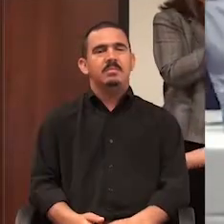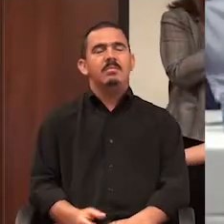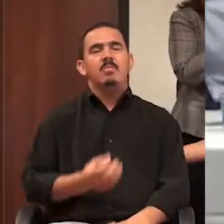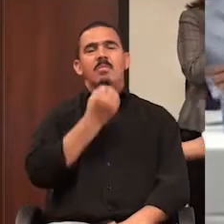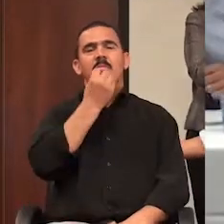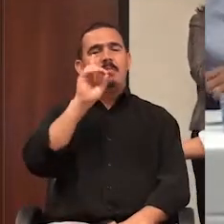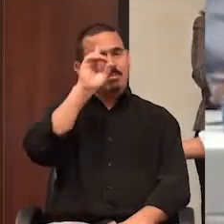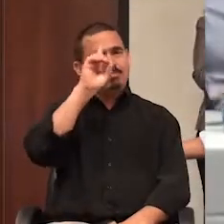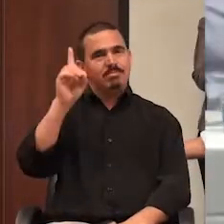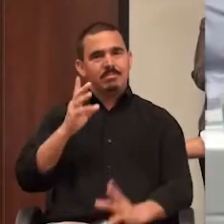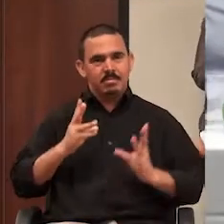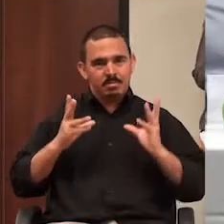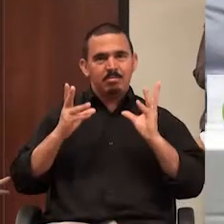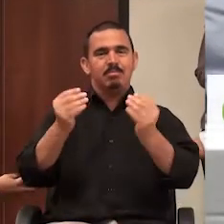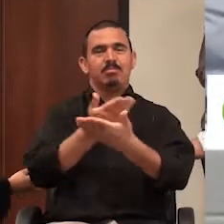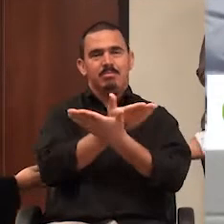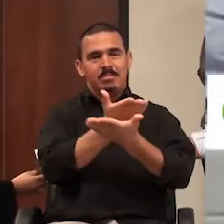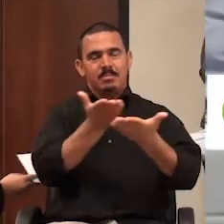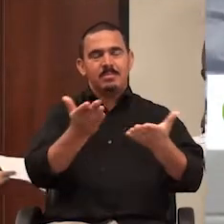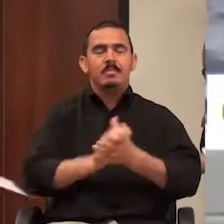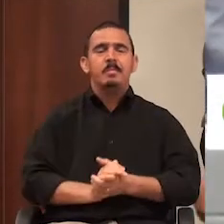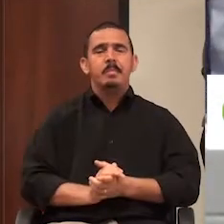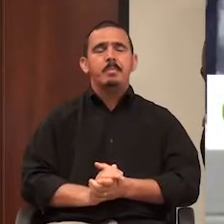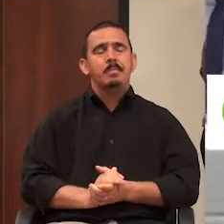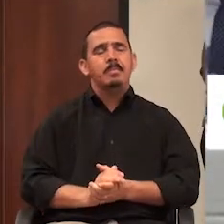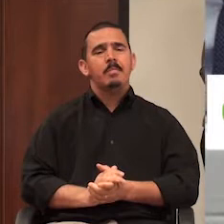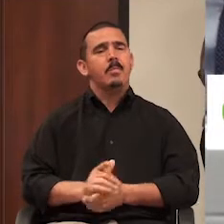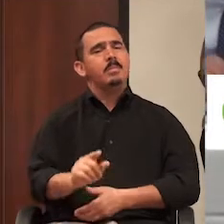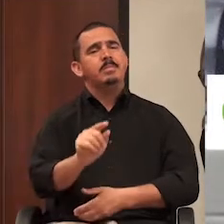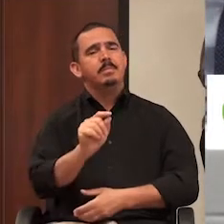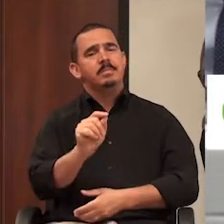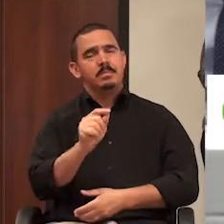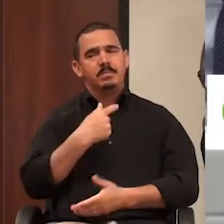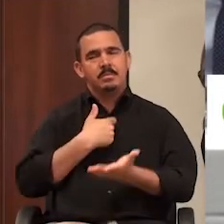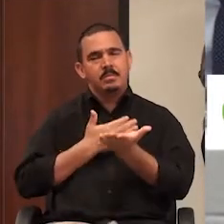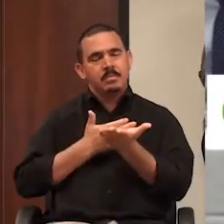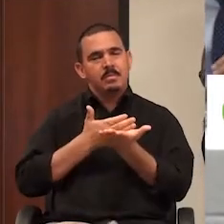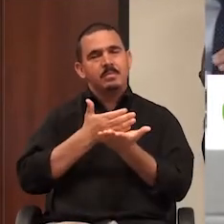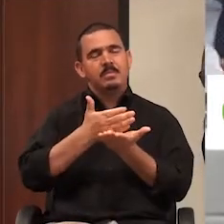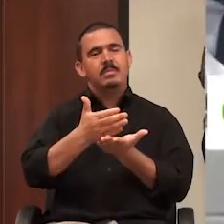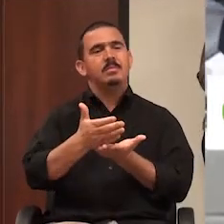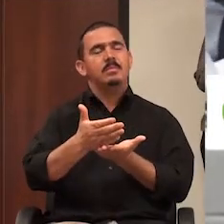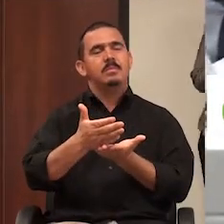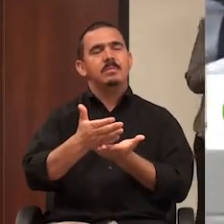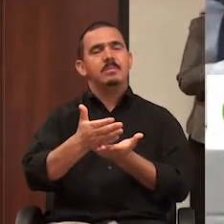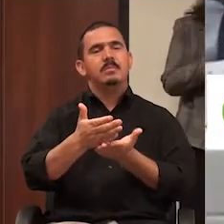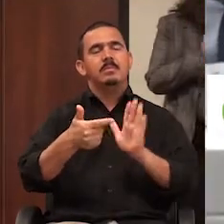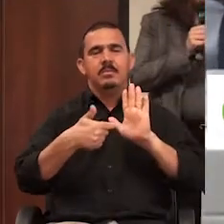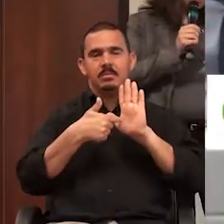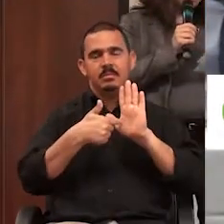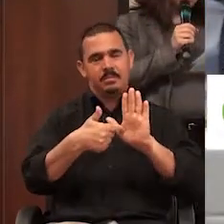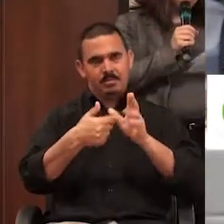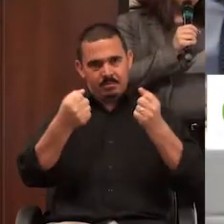Bom dia a todos e a todas. Eu vou dar início aqui à